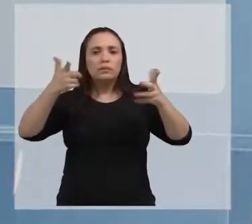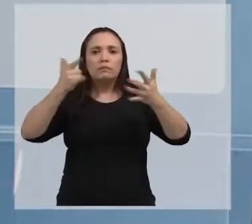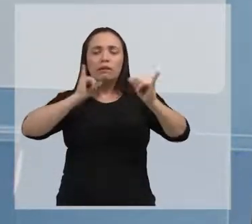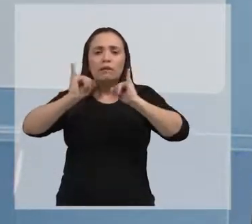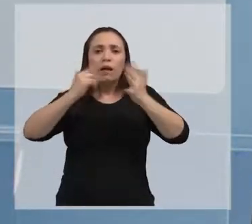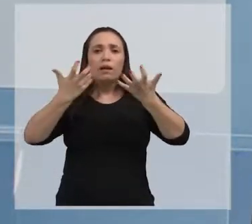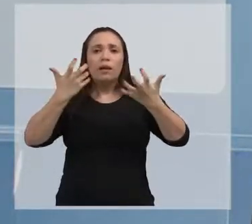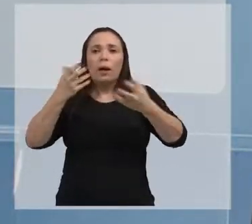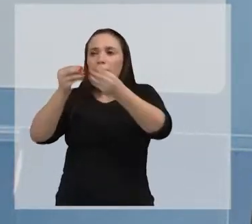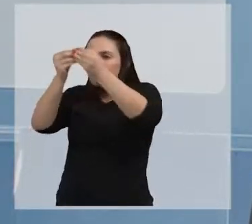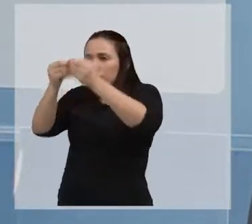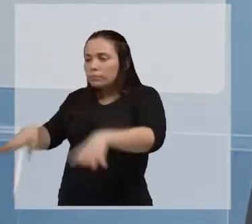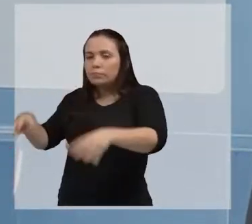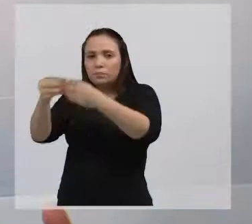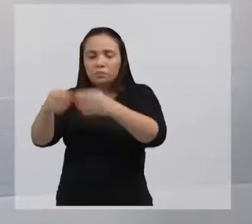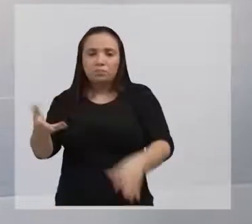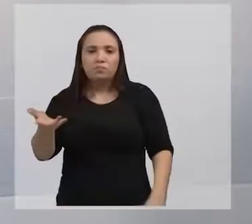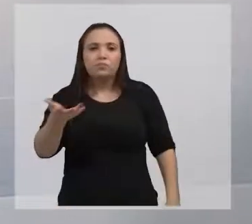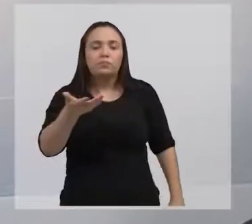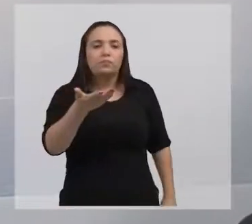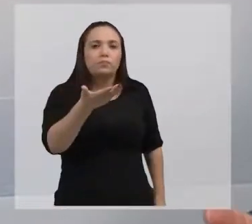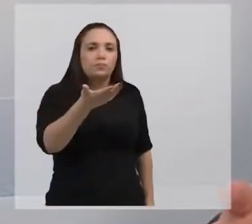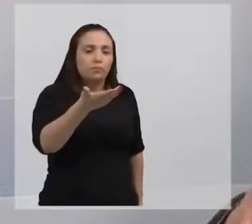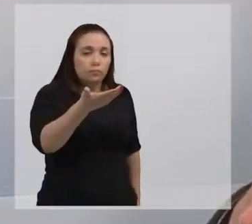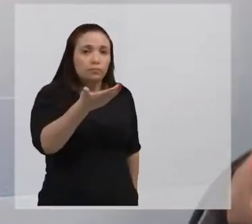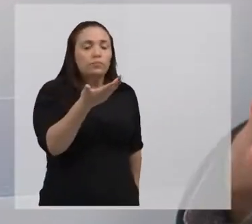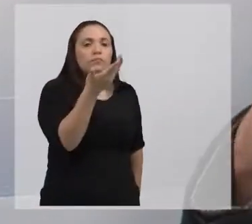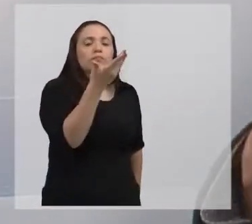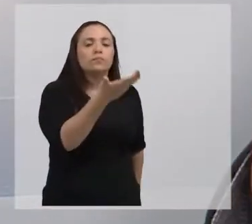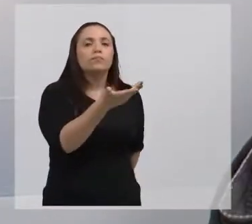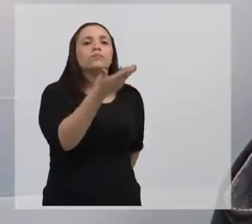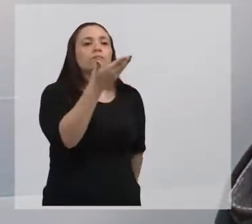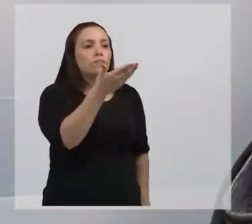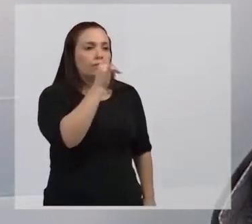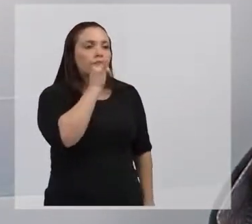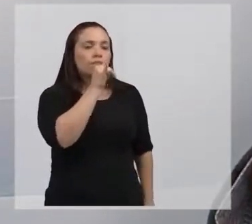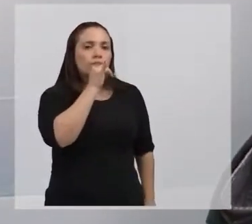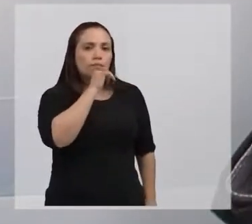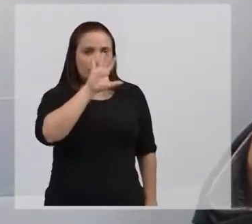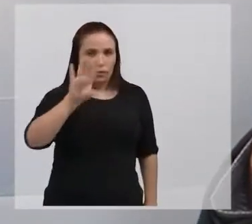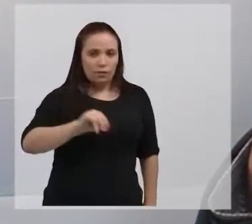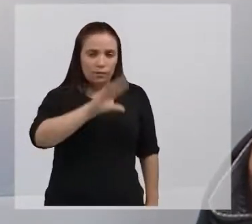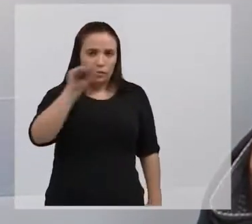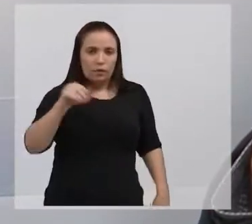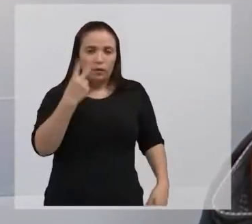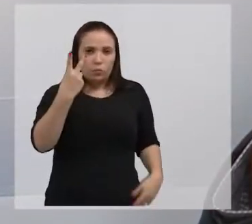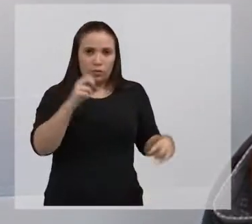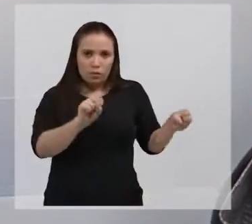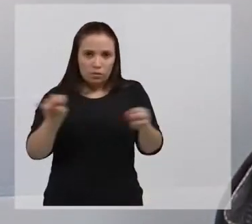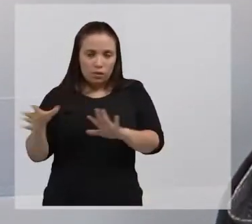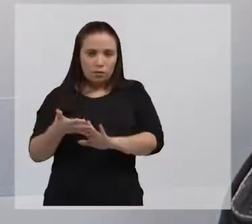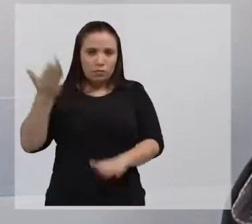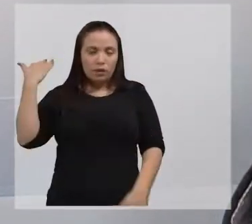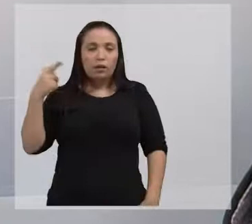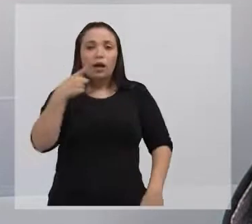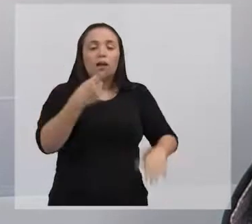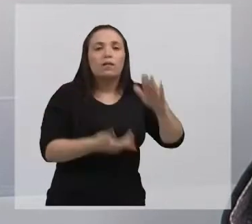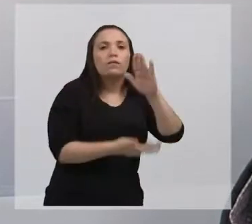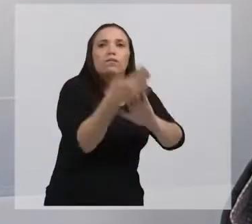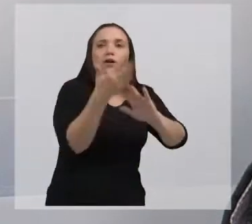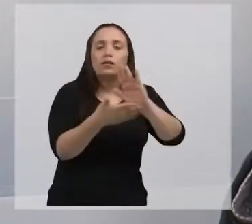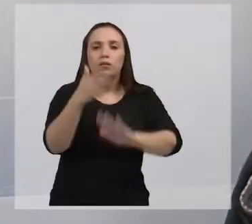pessoa. Deixa eu só lhe Né? interromper, Carlos Frederico, Pois por não, favor. pode interromper. Você pega o Ciro nas últimas 2 semanas. Poxa, viajou à